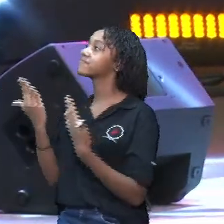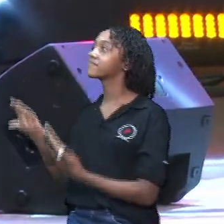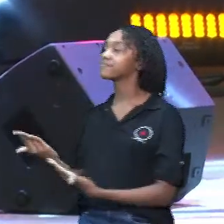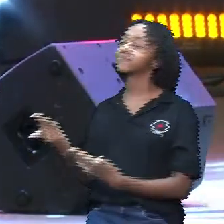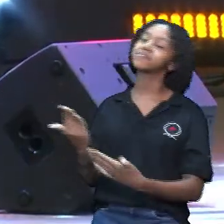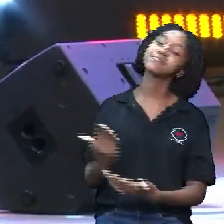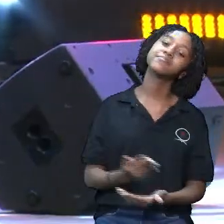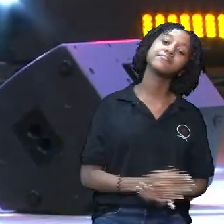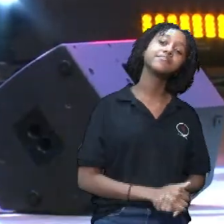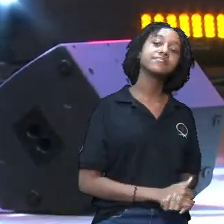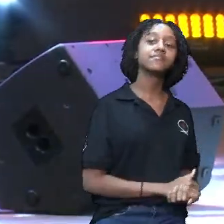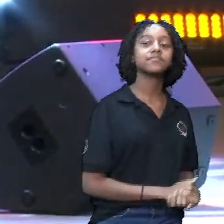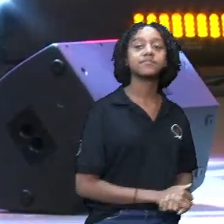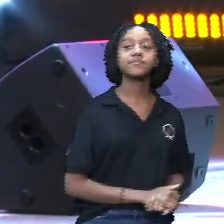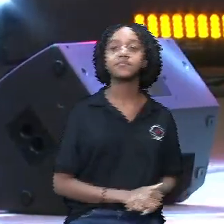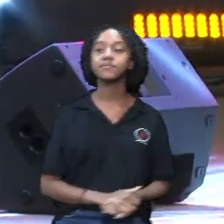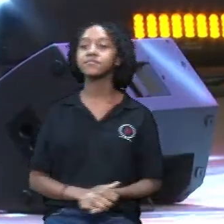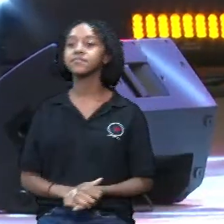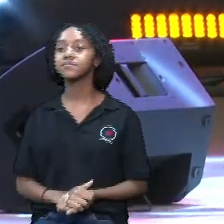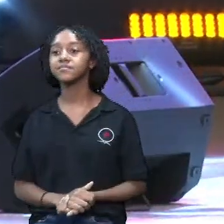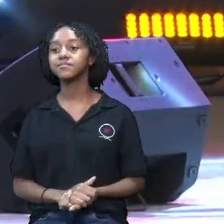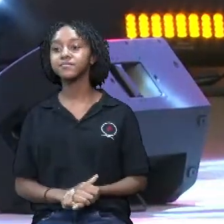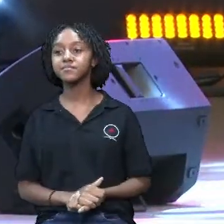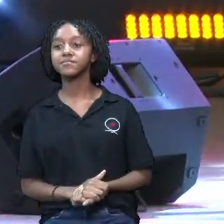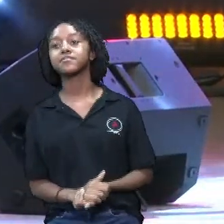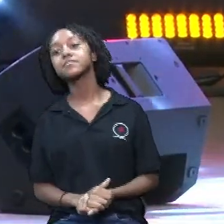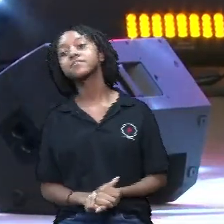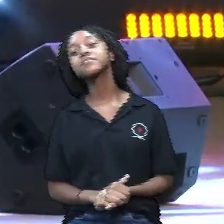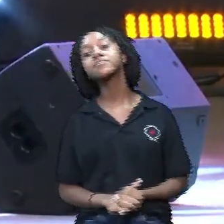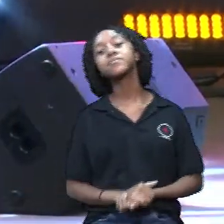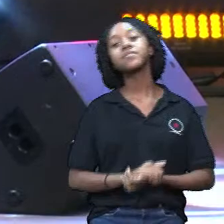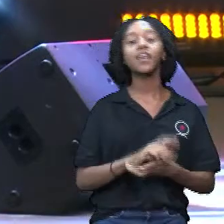todas. Tudo é por ele, pra ele.